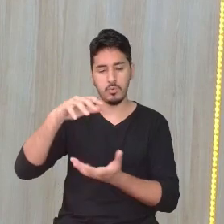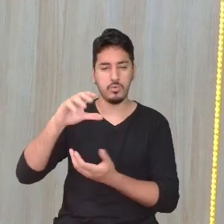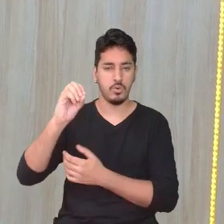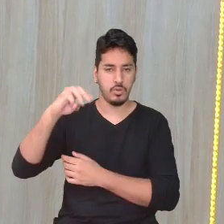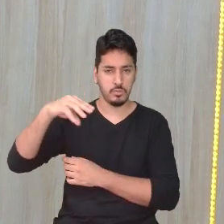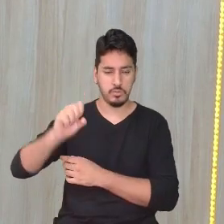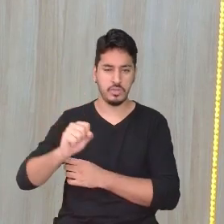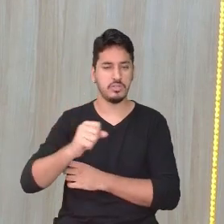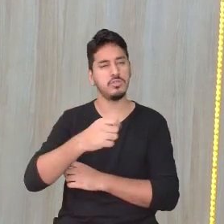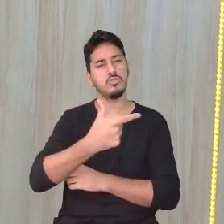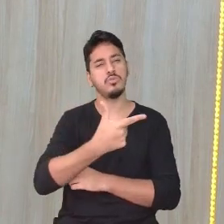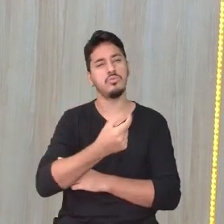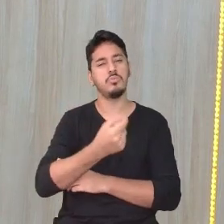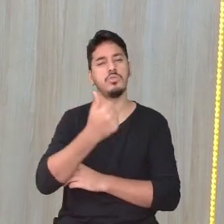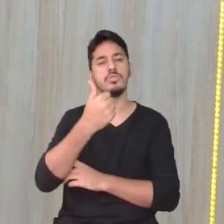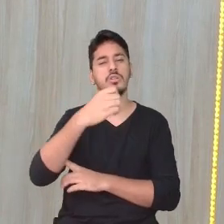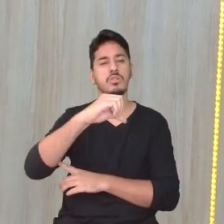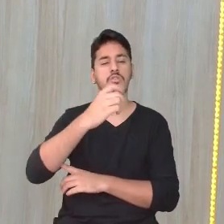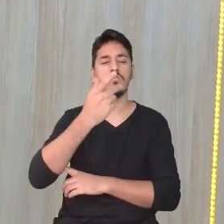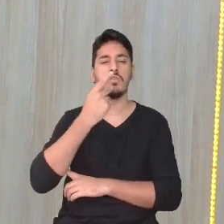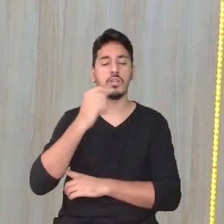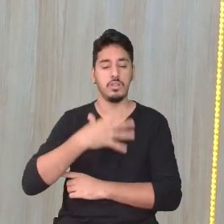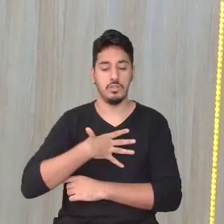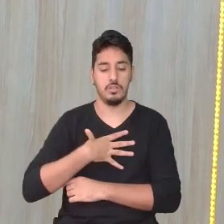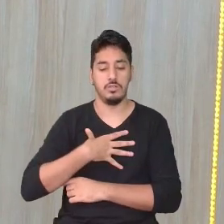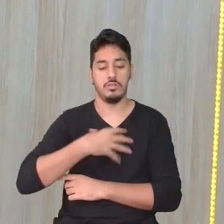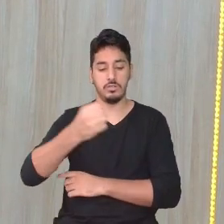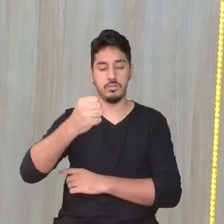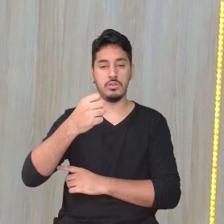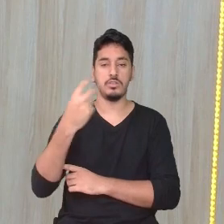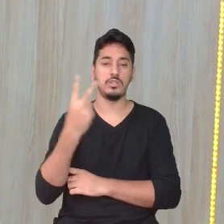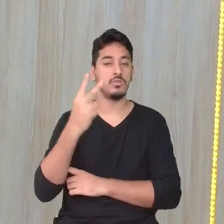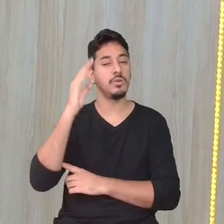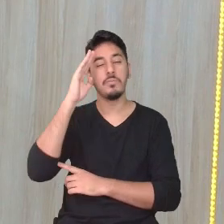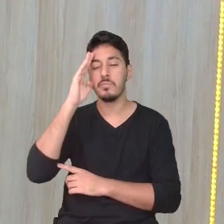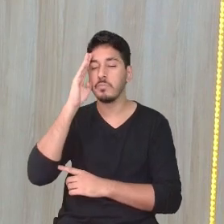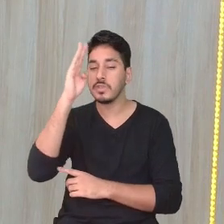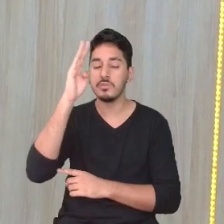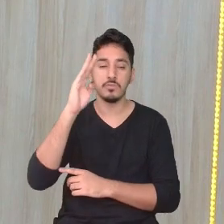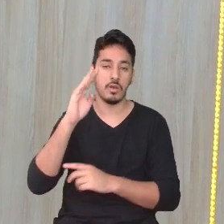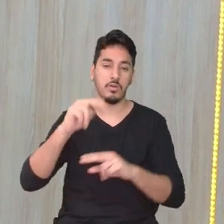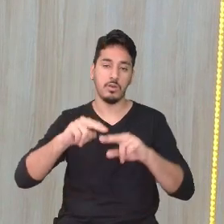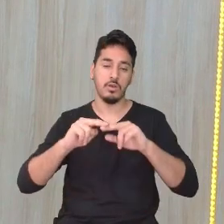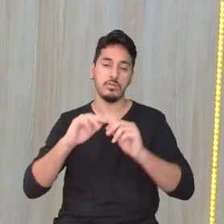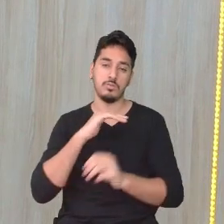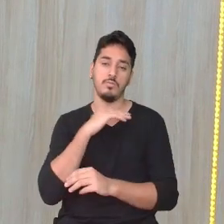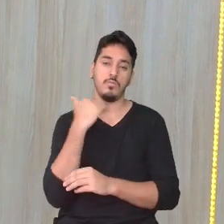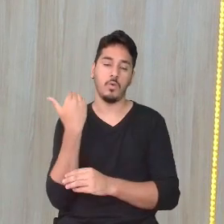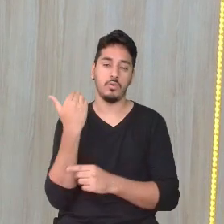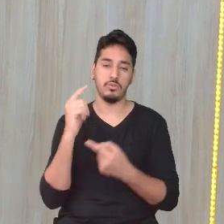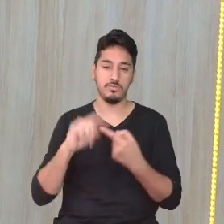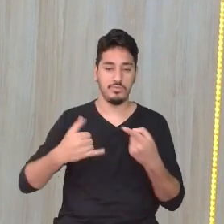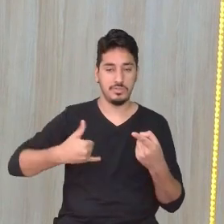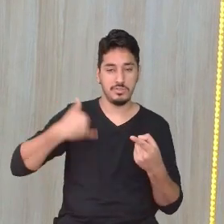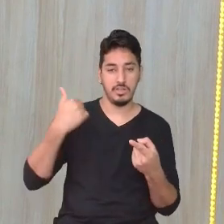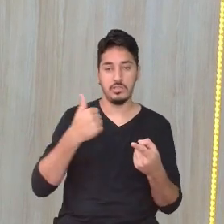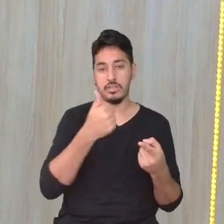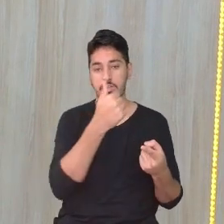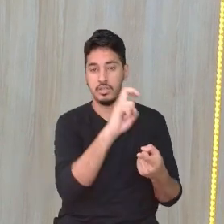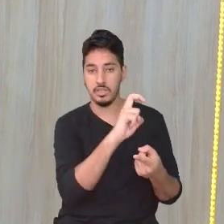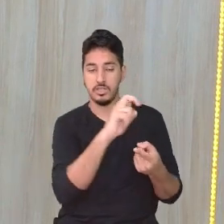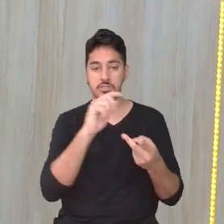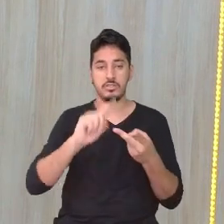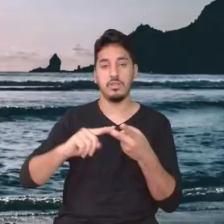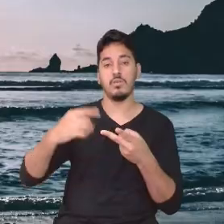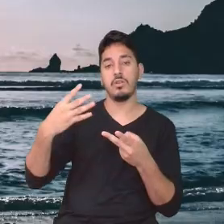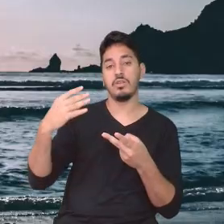em 2019, apontam que o suicídio é a segunda principal causa de morte entre jovens com idade entre 15 e 29 anos no